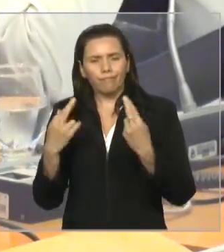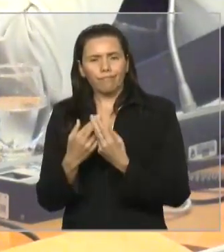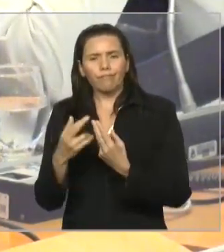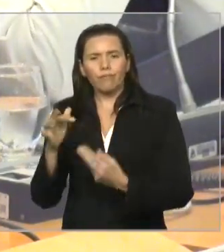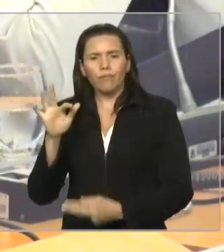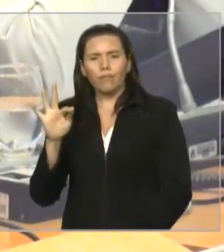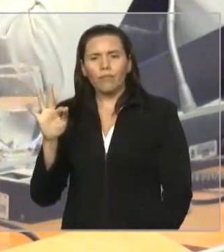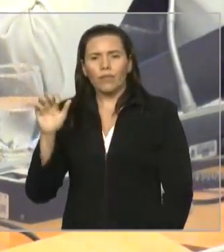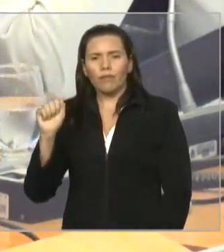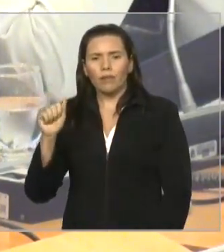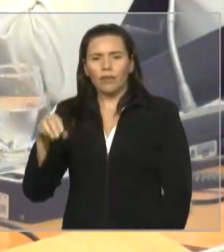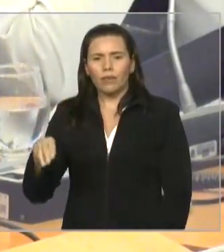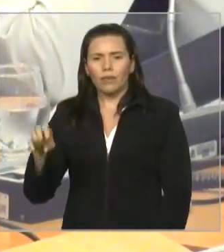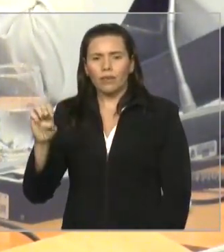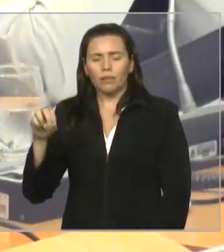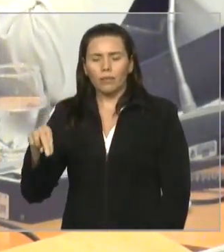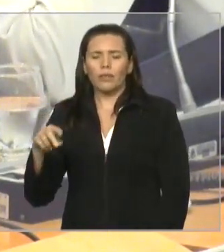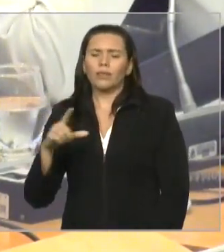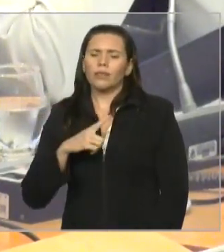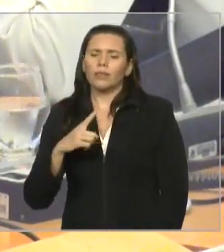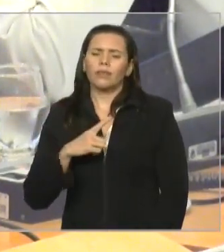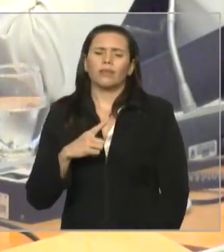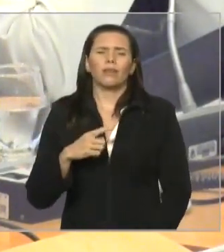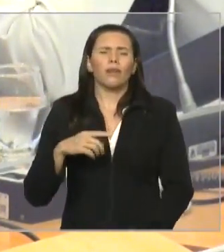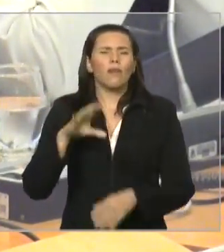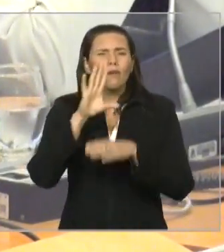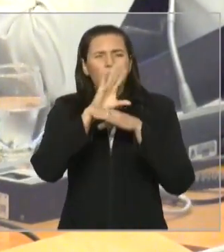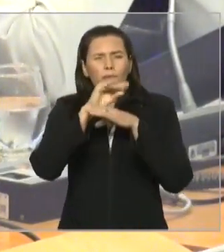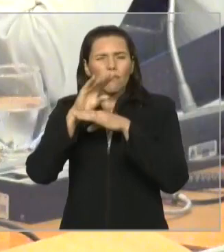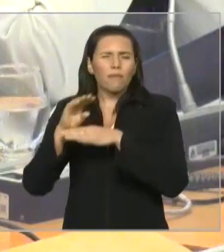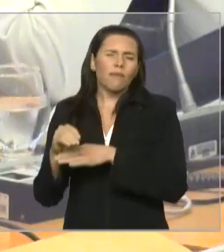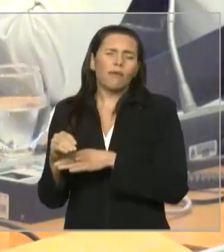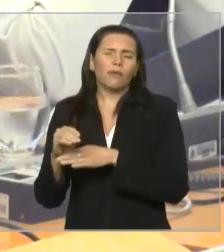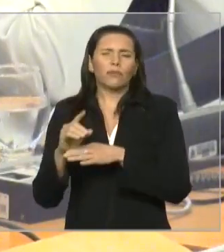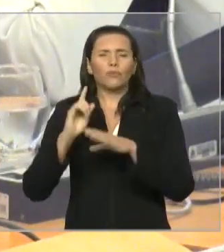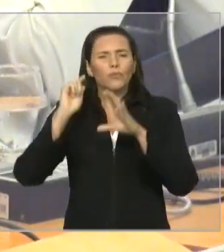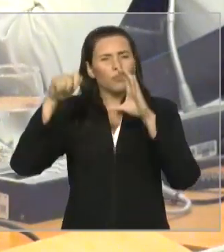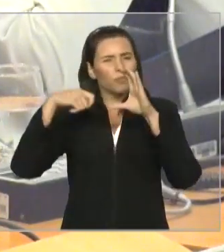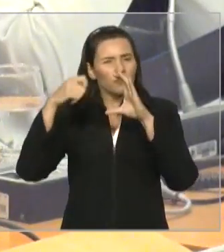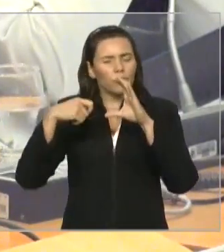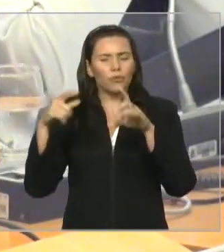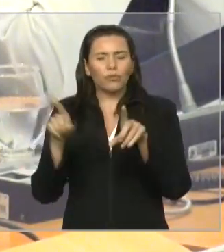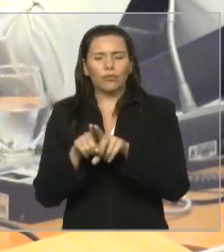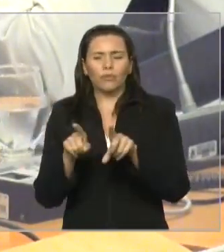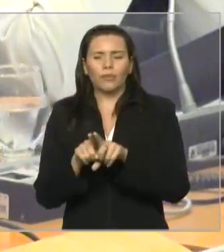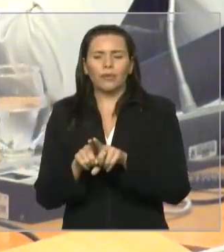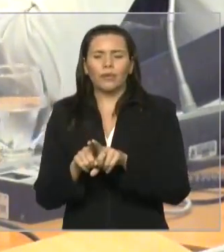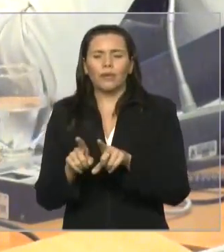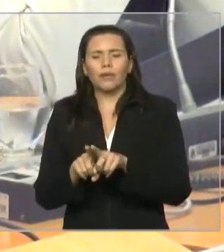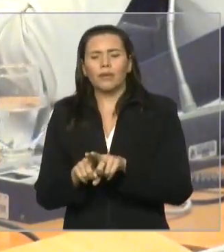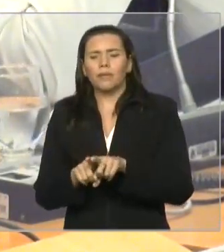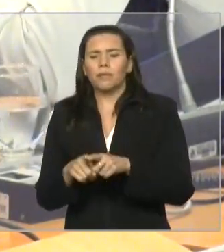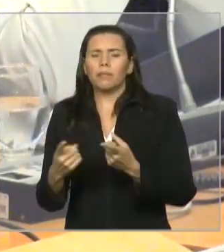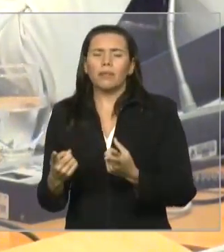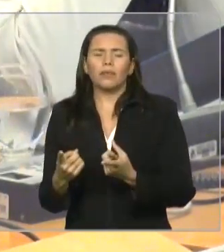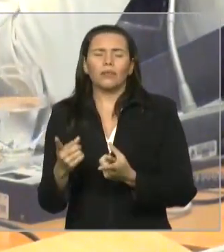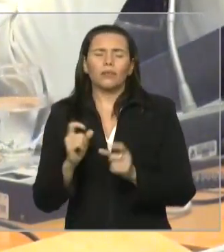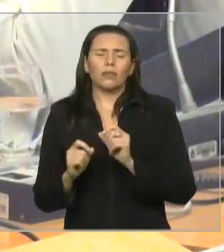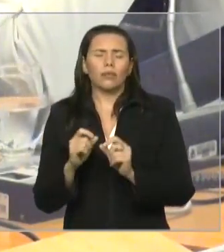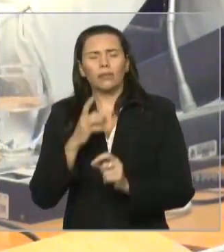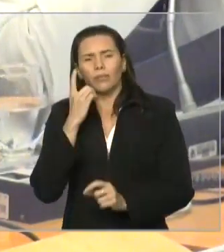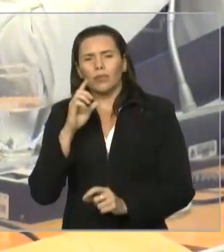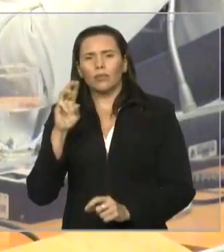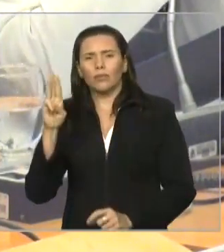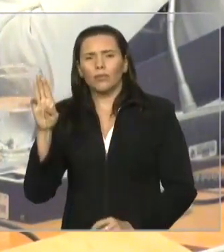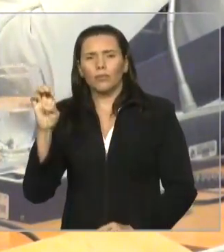arsenal de fotografias e vídeos em relação a isso, e não podemos levar a termo isso, deputado Wendel,